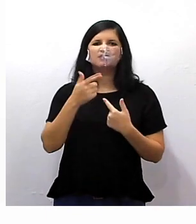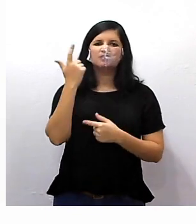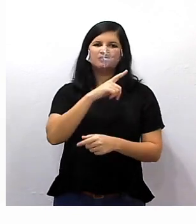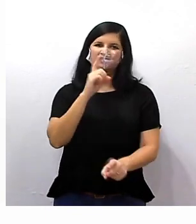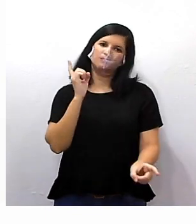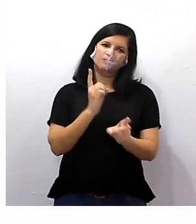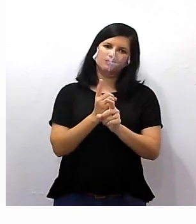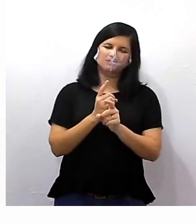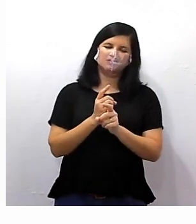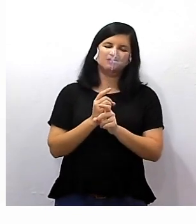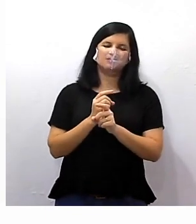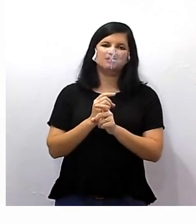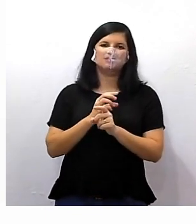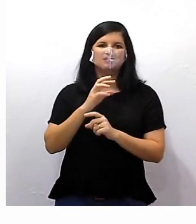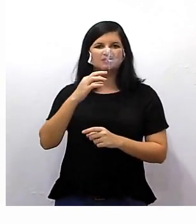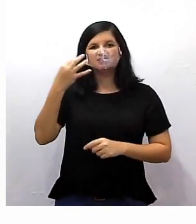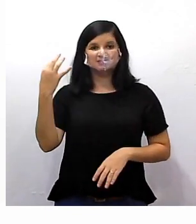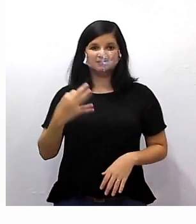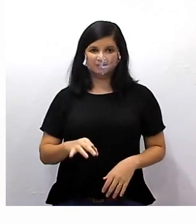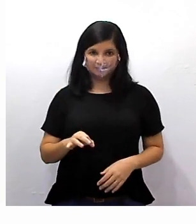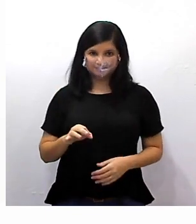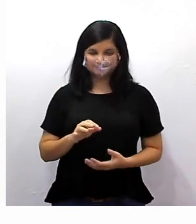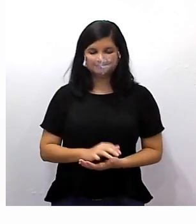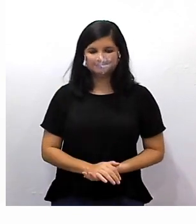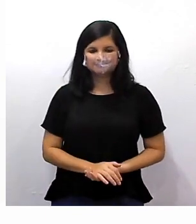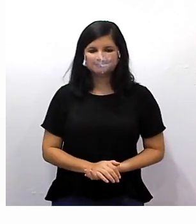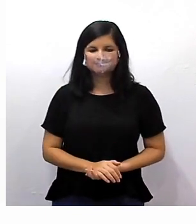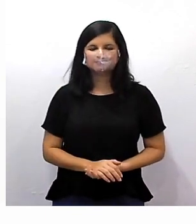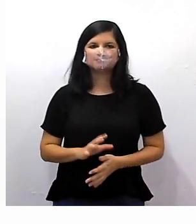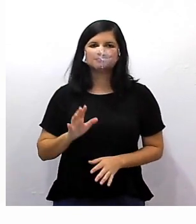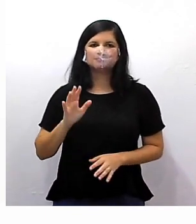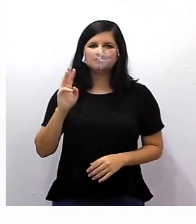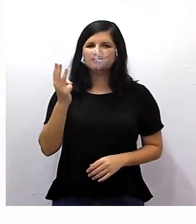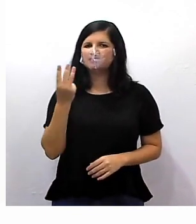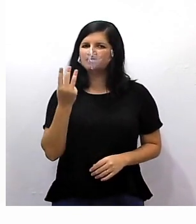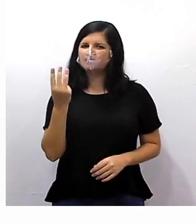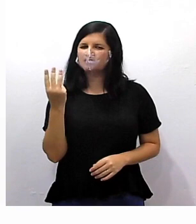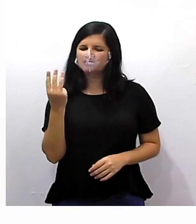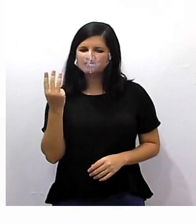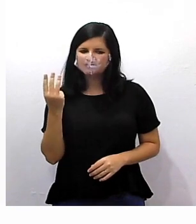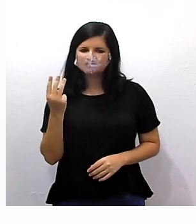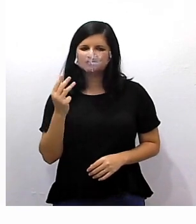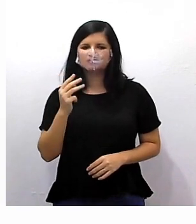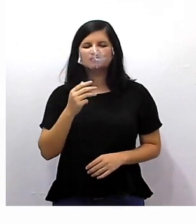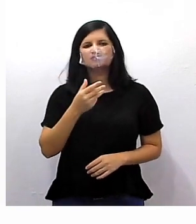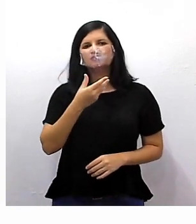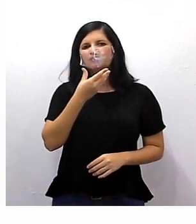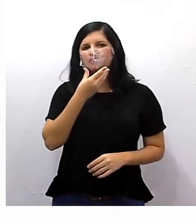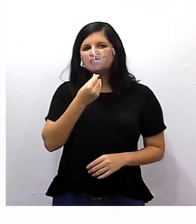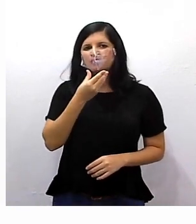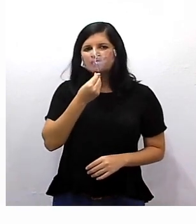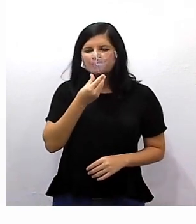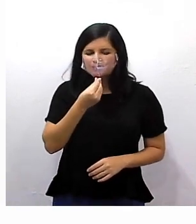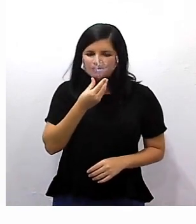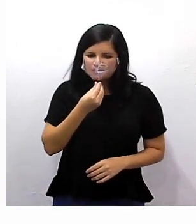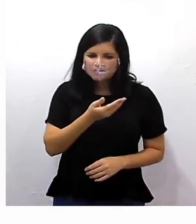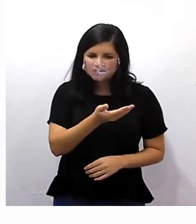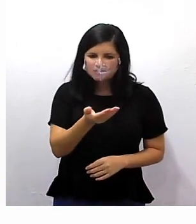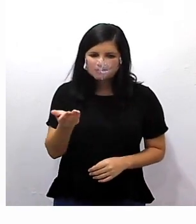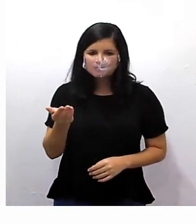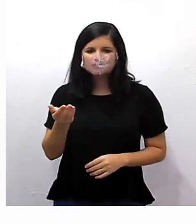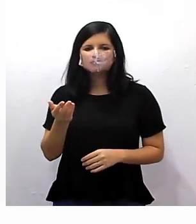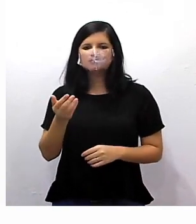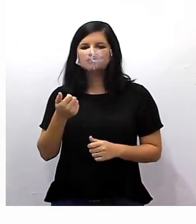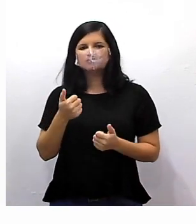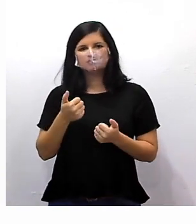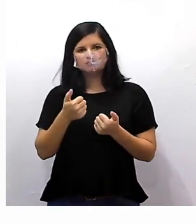identificar qual é a que você vai utilizar. Beleza? Número 3 tem lá. The boys were playing soccer. The